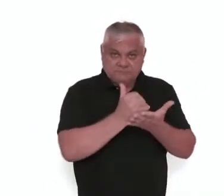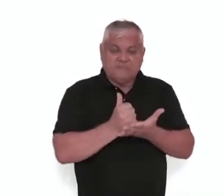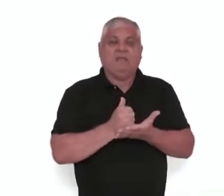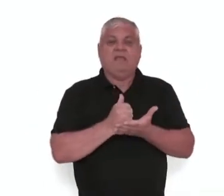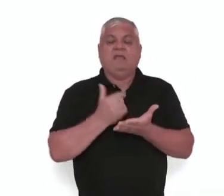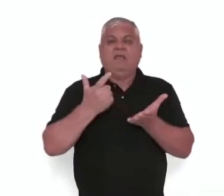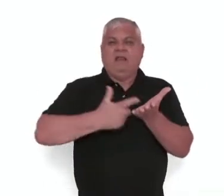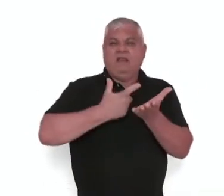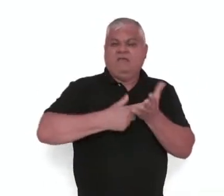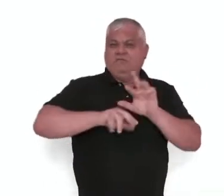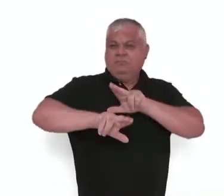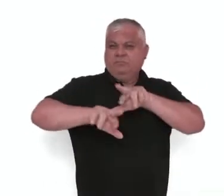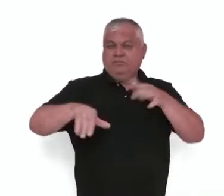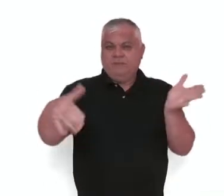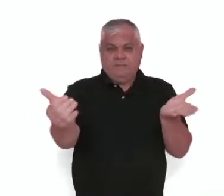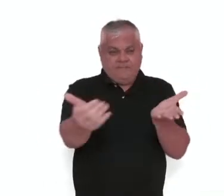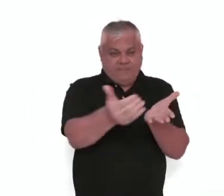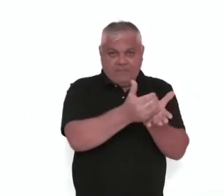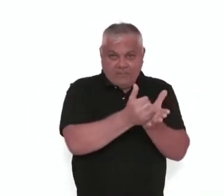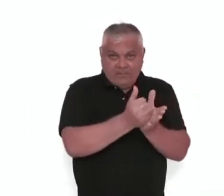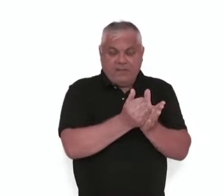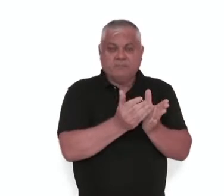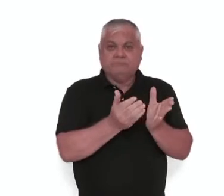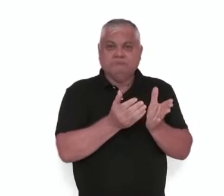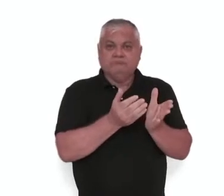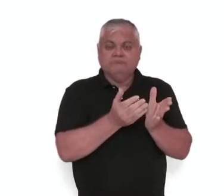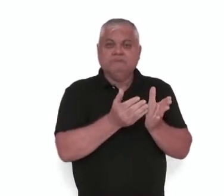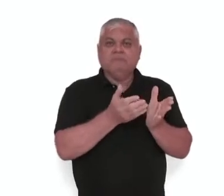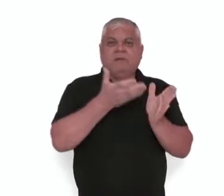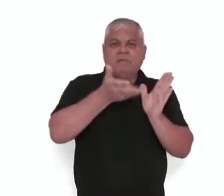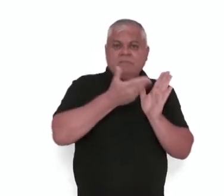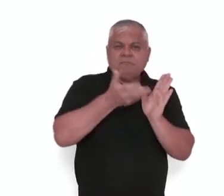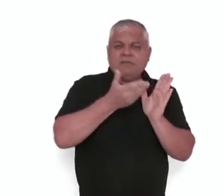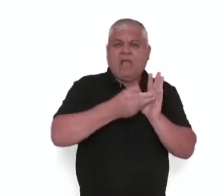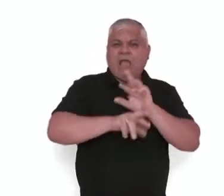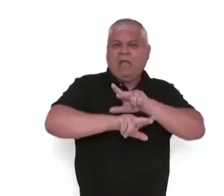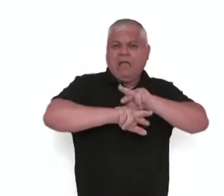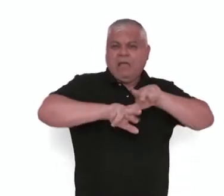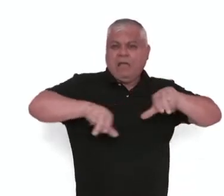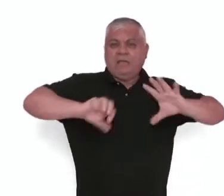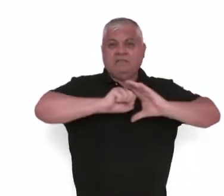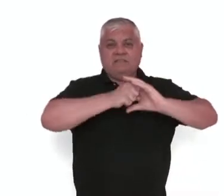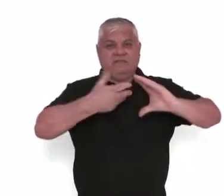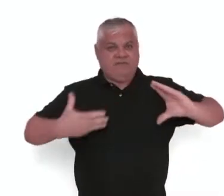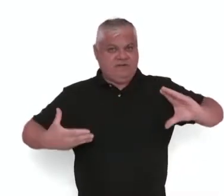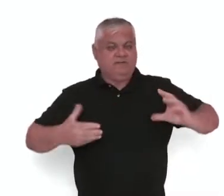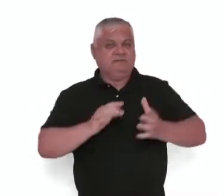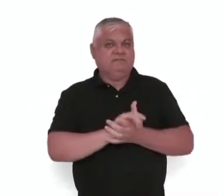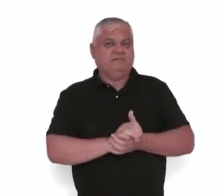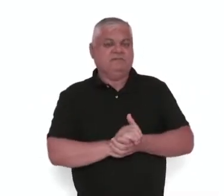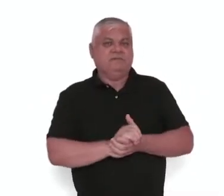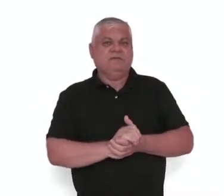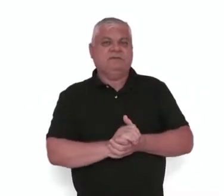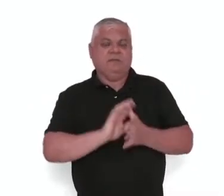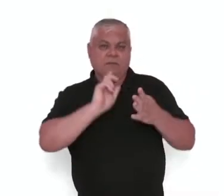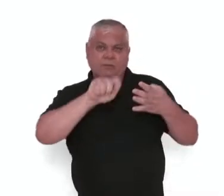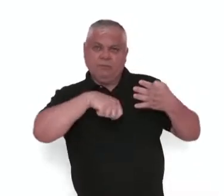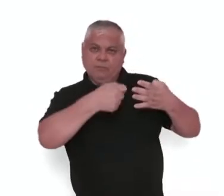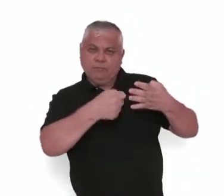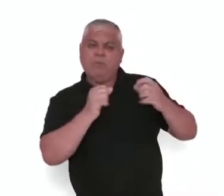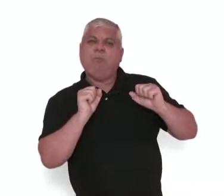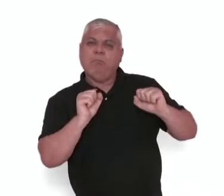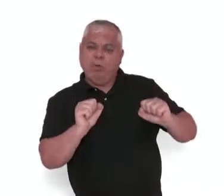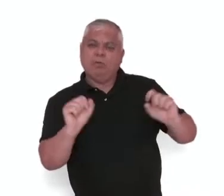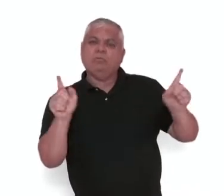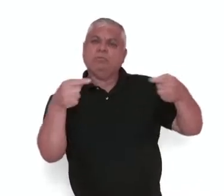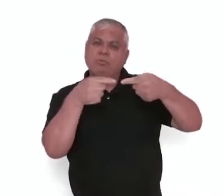que apresentam características análogas de forma e conteúdo. Essa classificação pode ser feita de